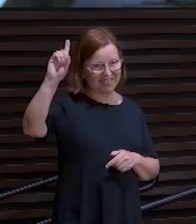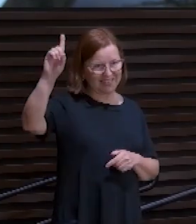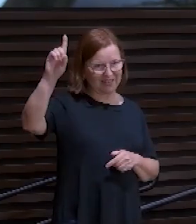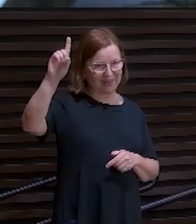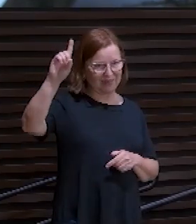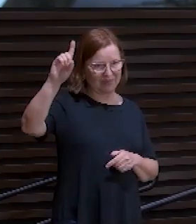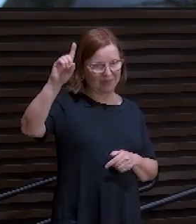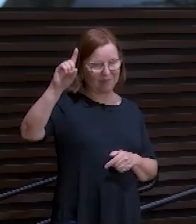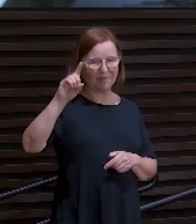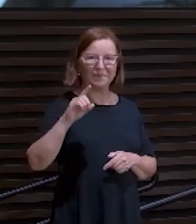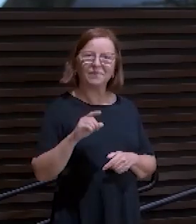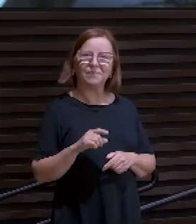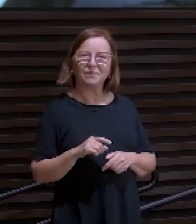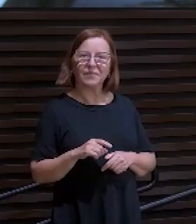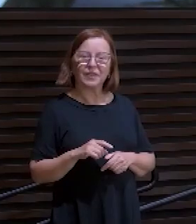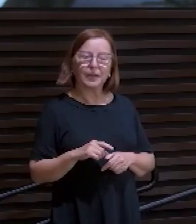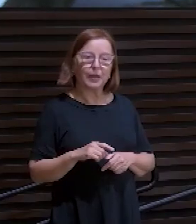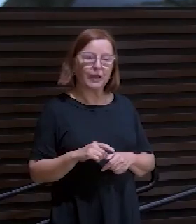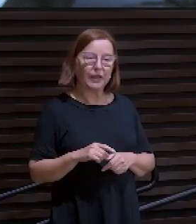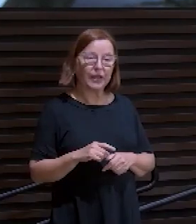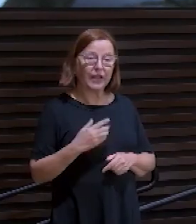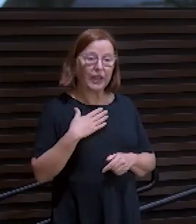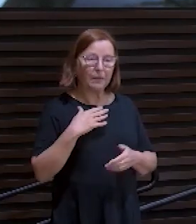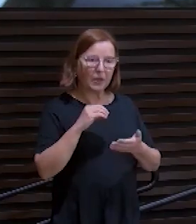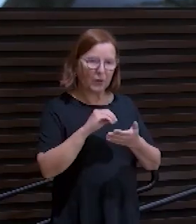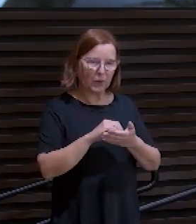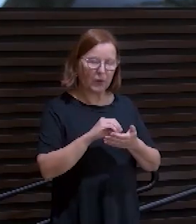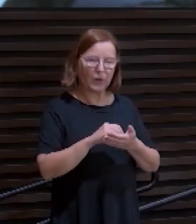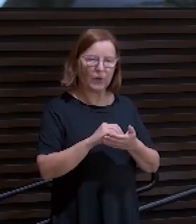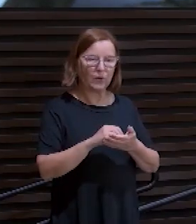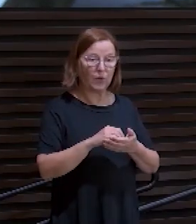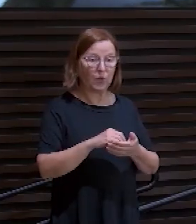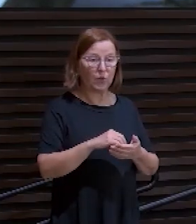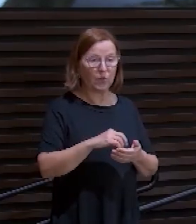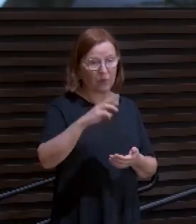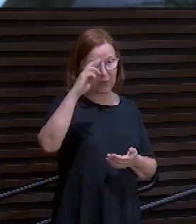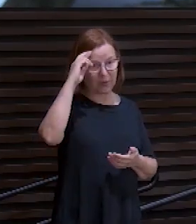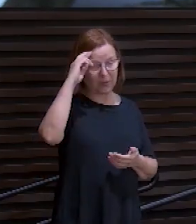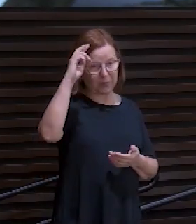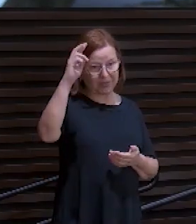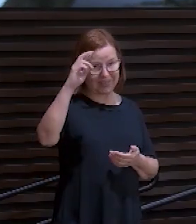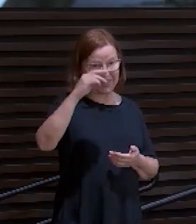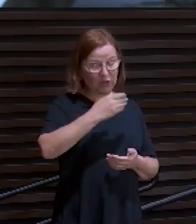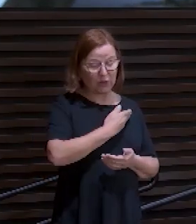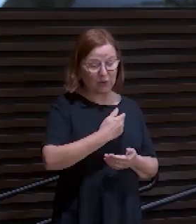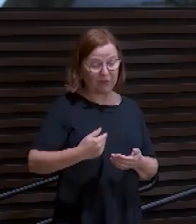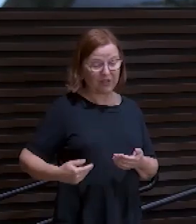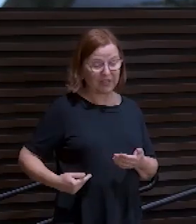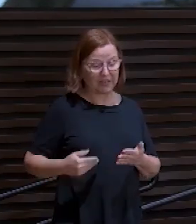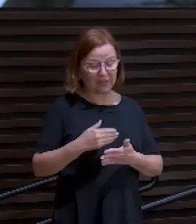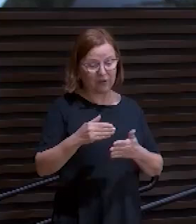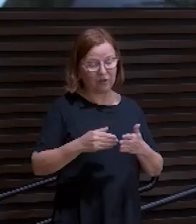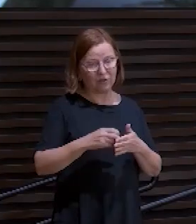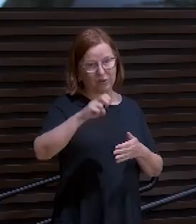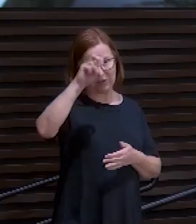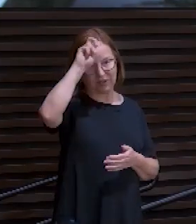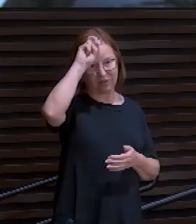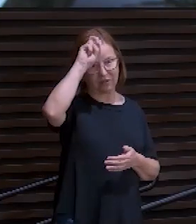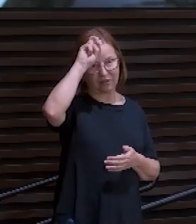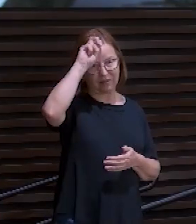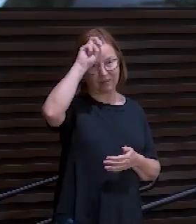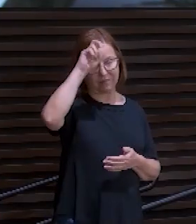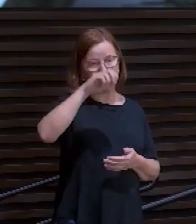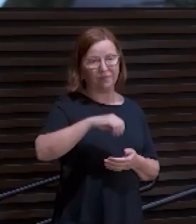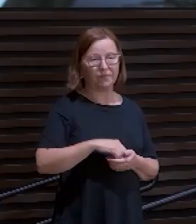de Faraó, e senhor de toda a sua casa, e como governador em toda a terra do Egito. Veja que ele inverte. Não, vocês